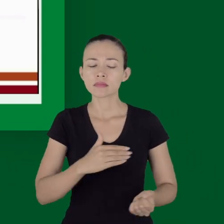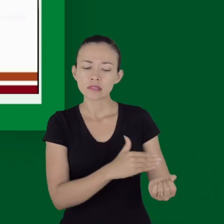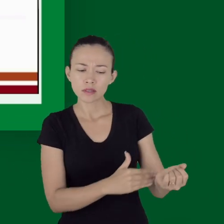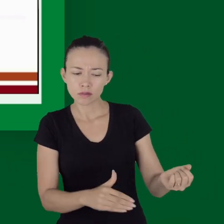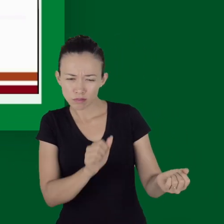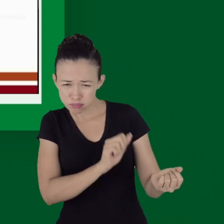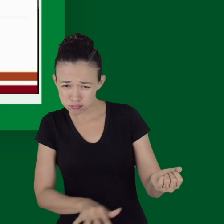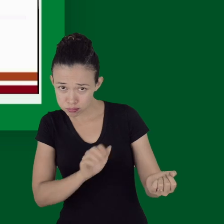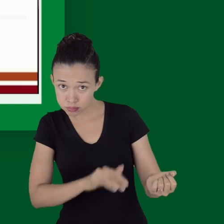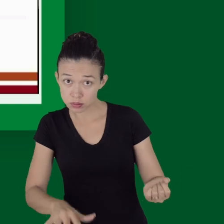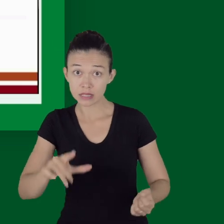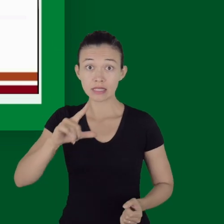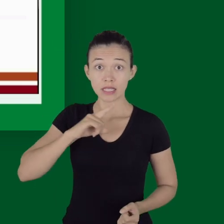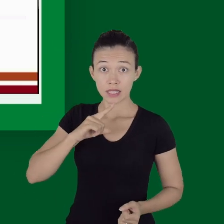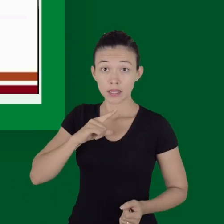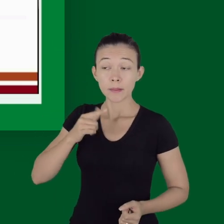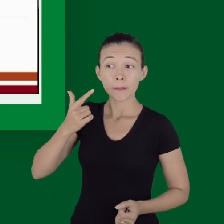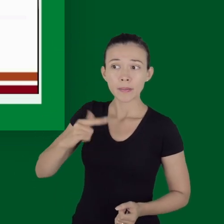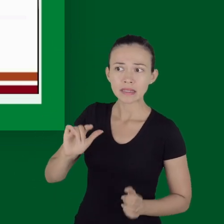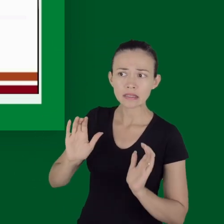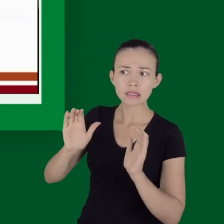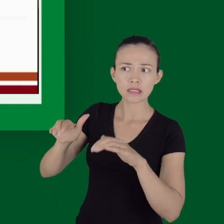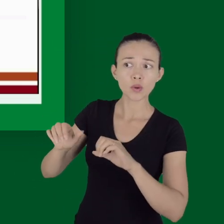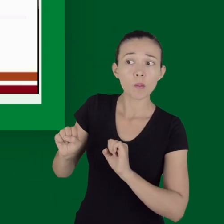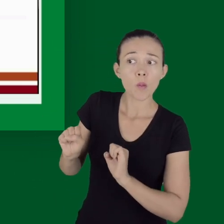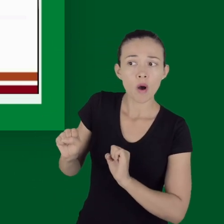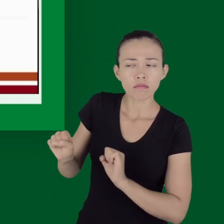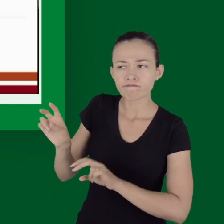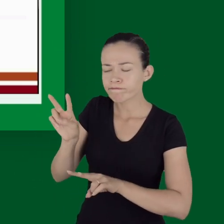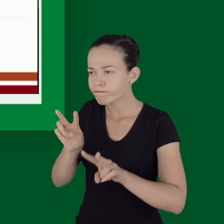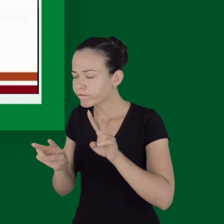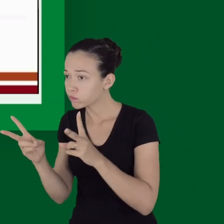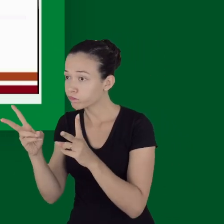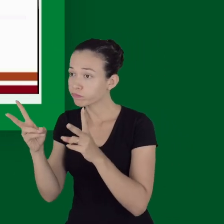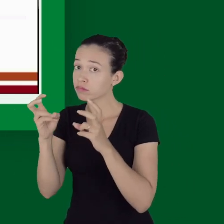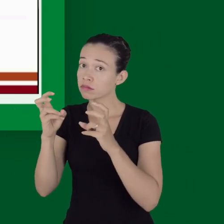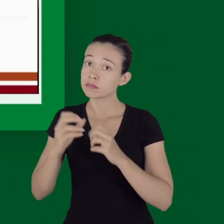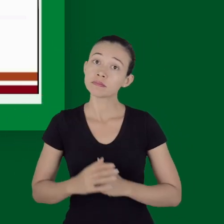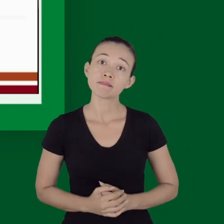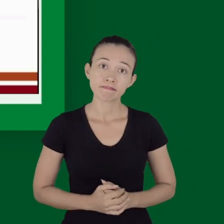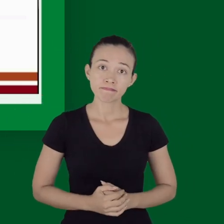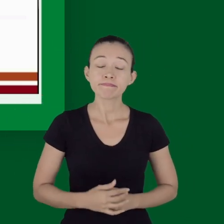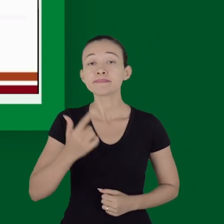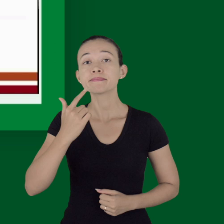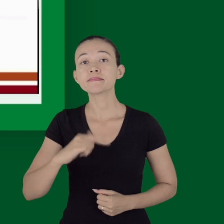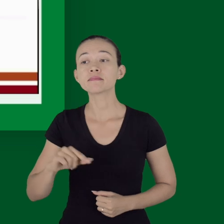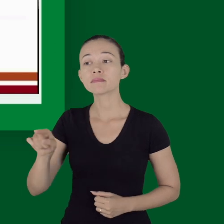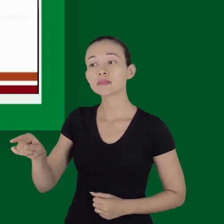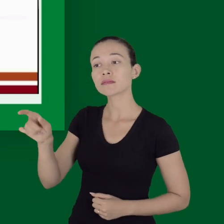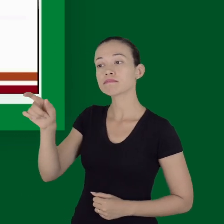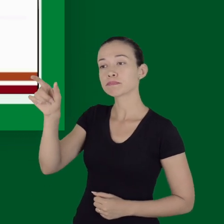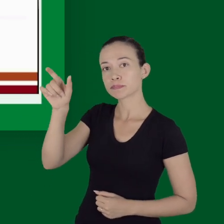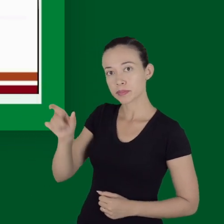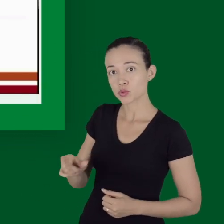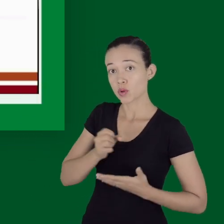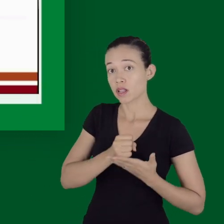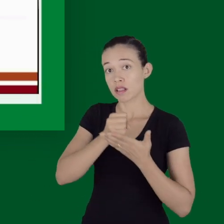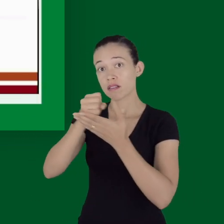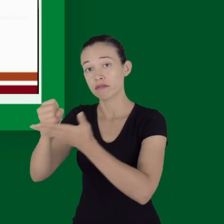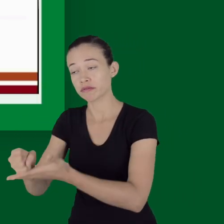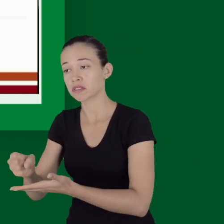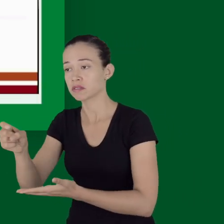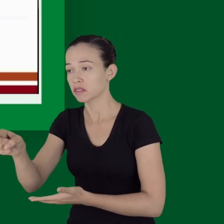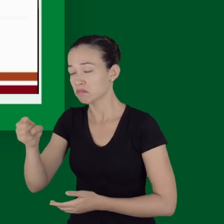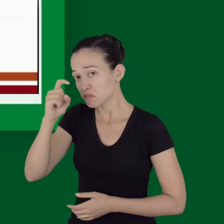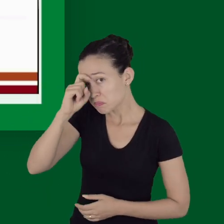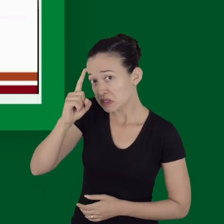hemorragia controle de sangramento externo e reconhecer a probabilidade de hemorragia interna eh transportar O paciente até os